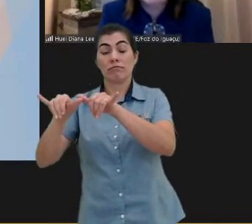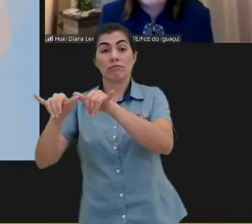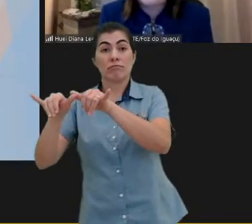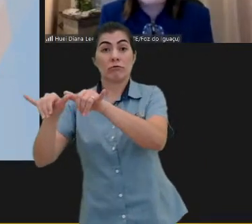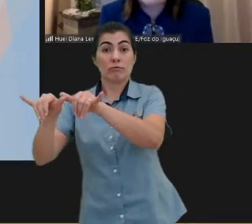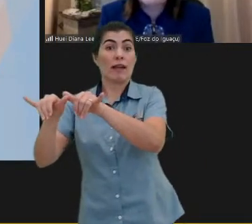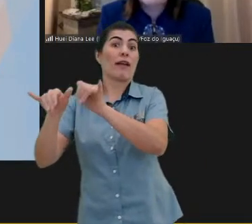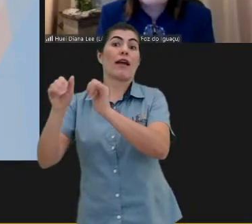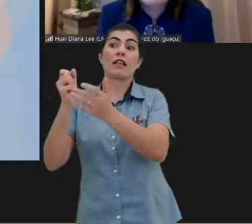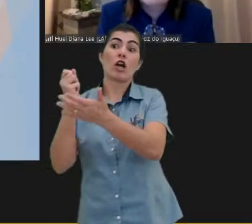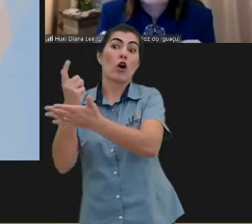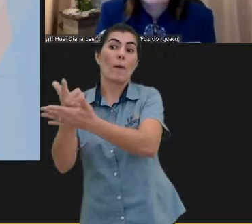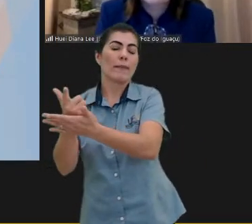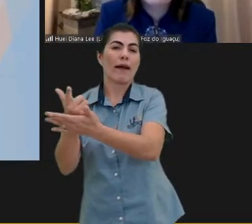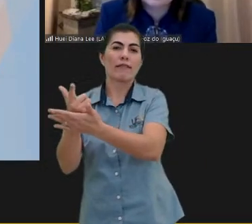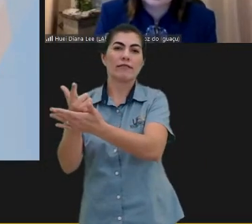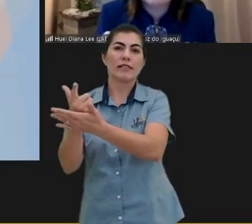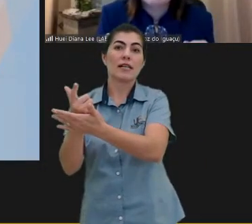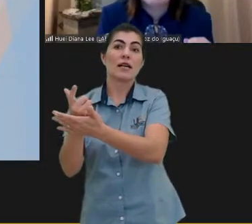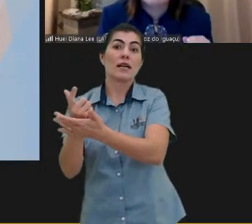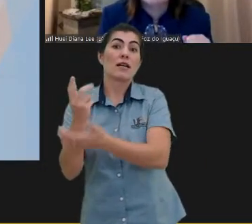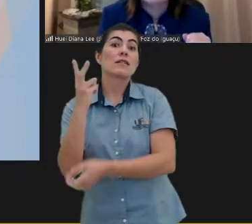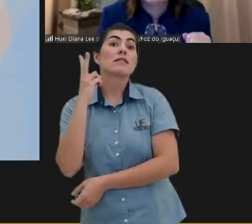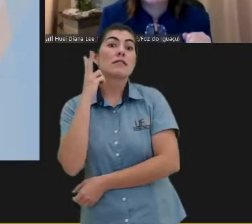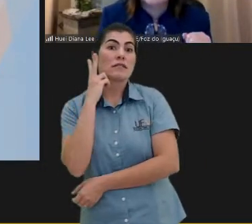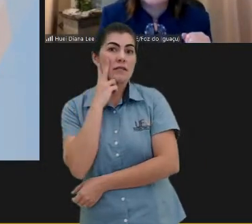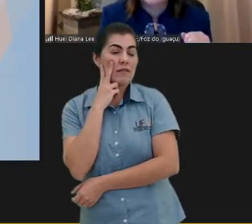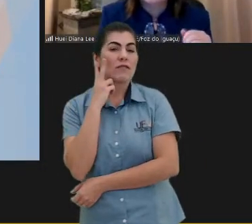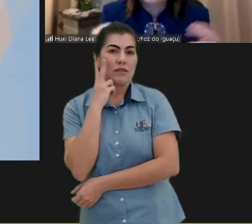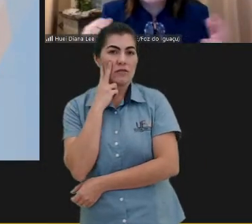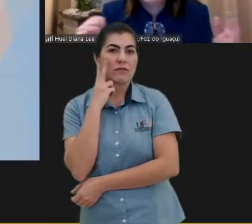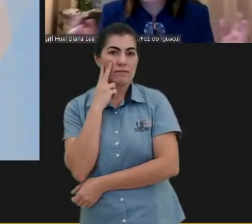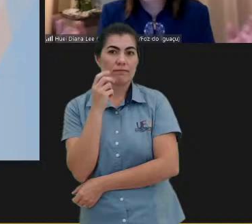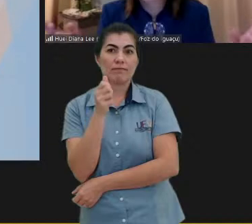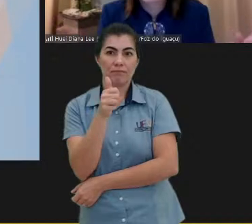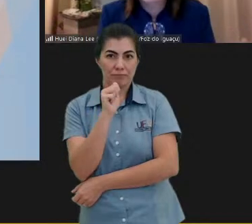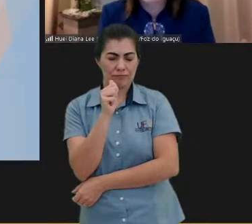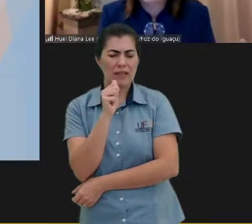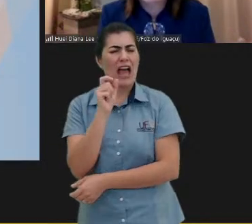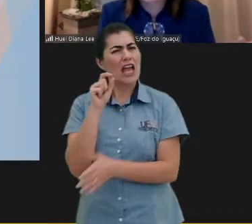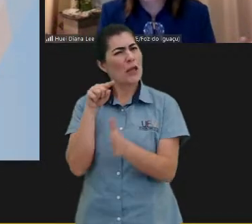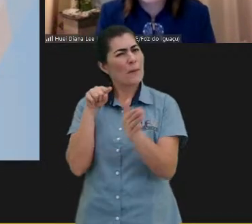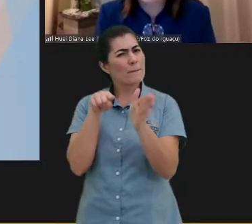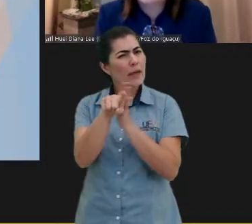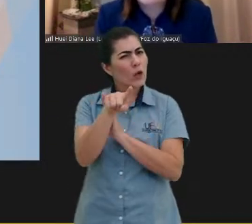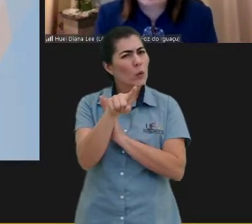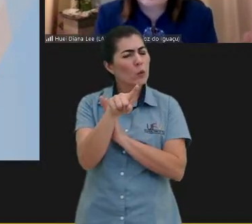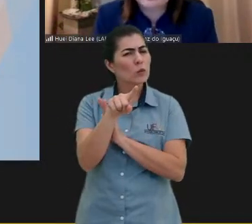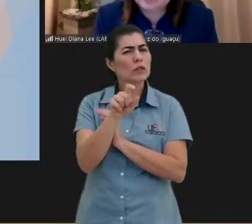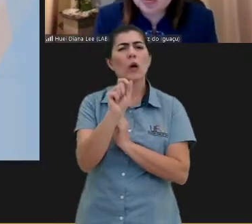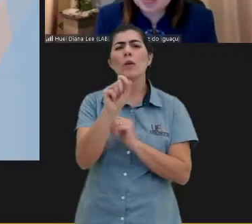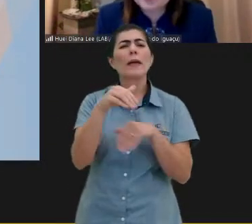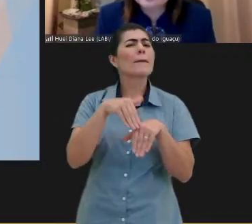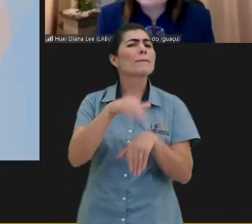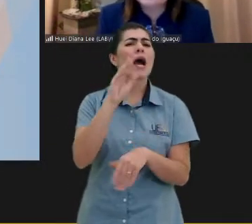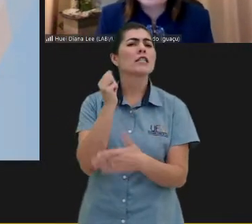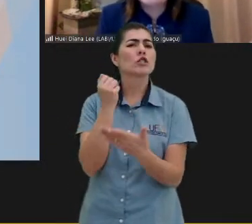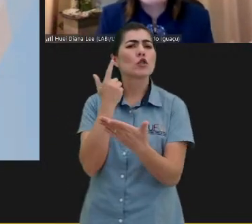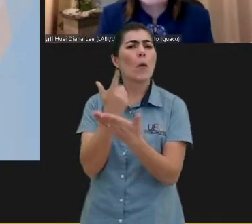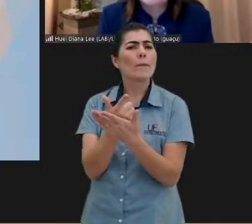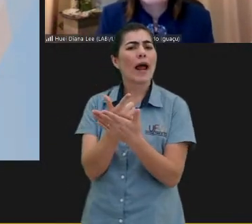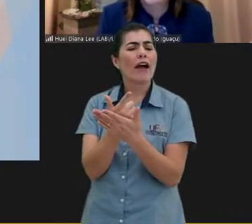e compravam cerveja. E aí a pergunta é, o que mais compravam junto com a